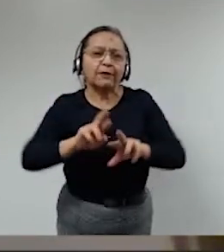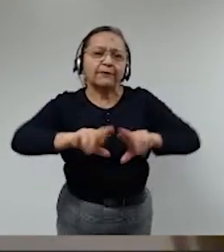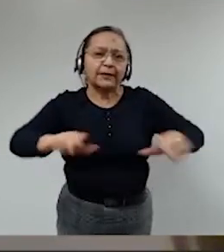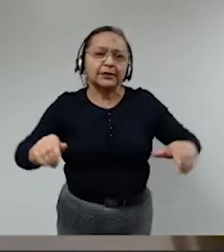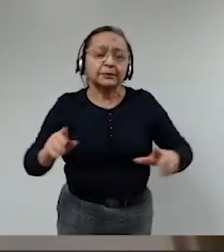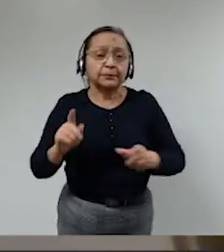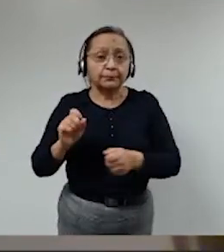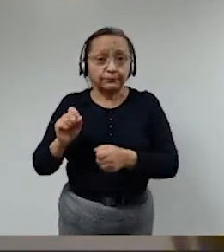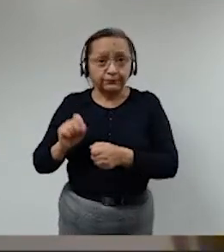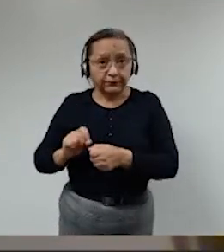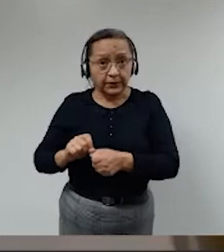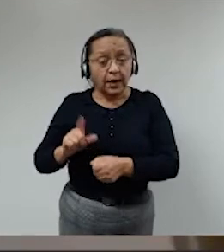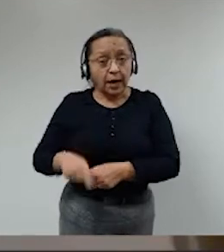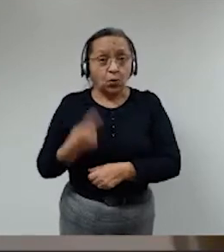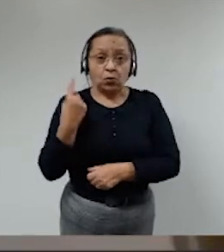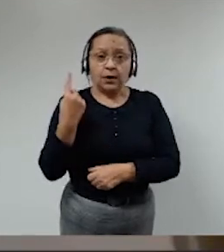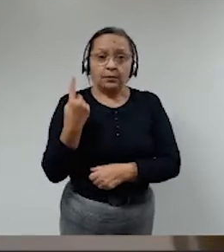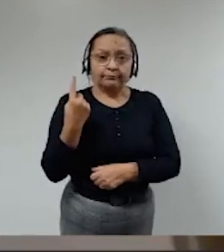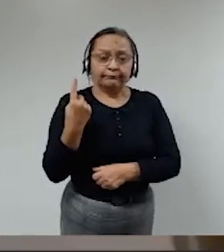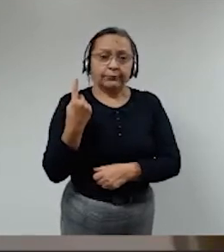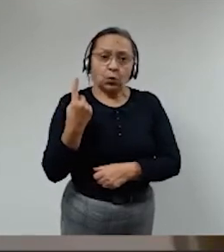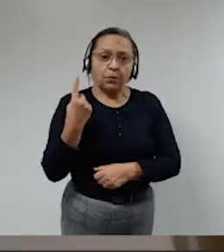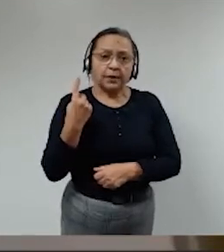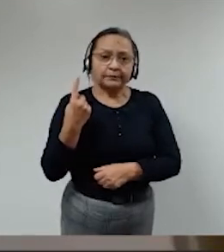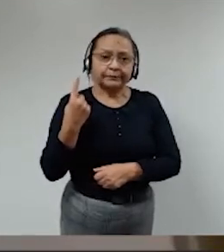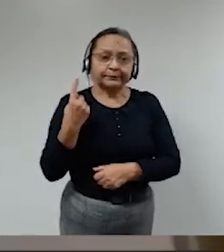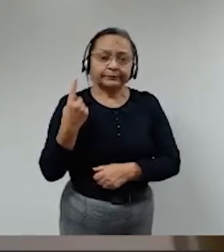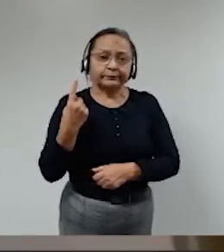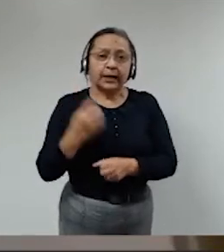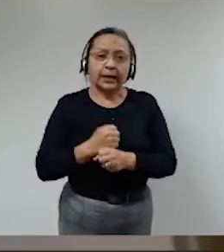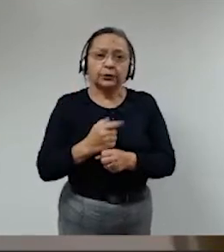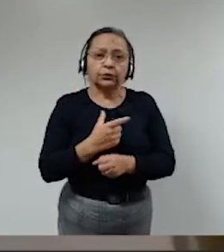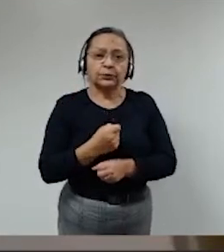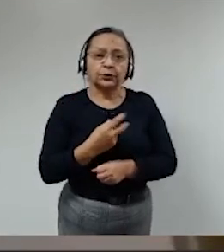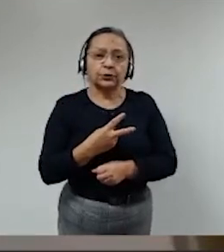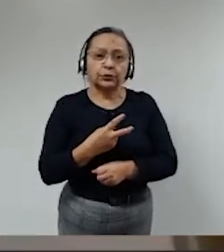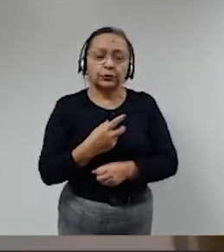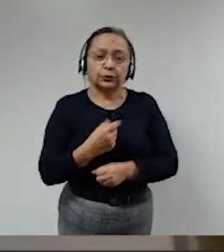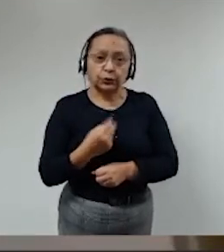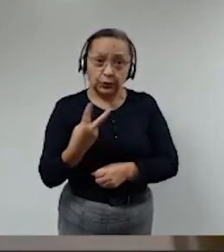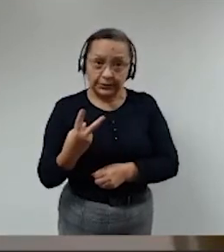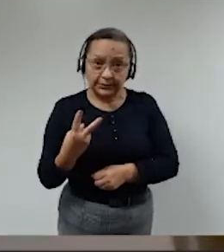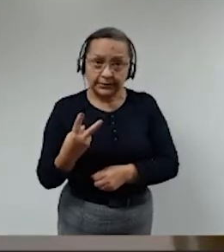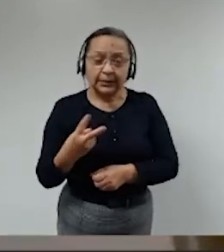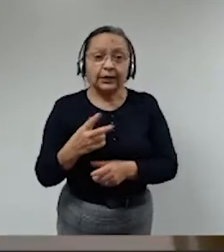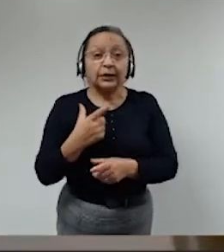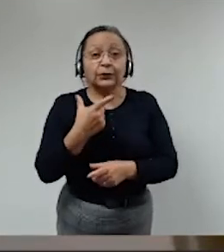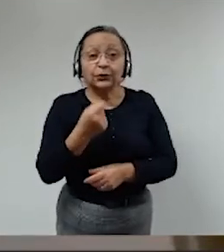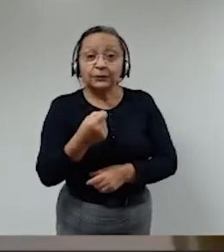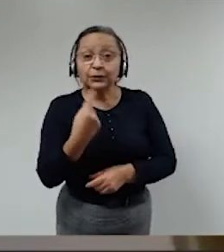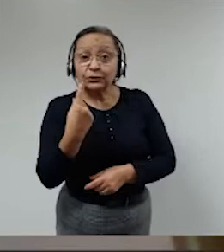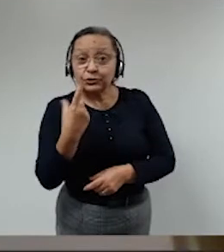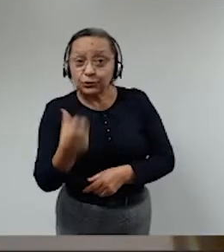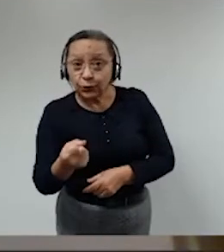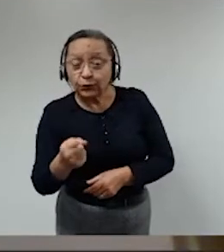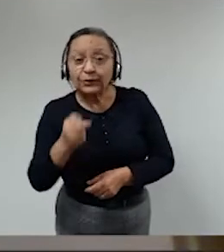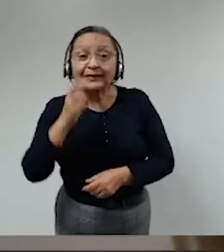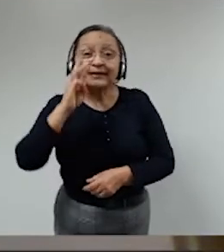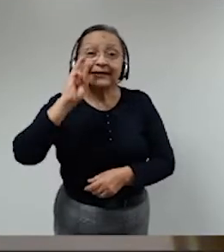foi uma. Ou seja, houve uma em 2002. Tá? Em 2018, 3.036. Então,